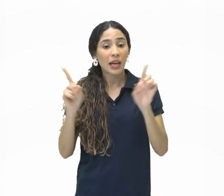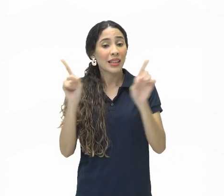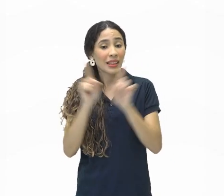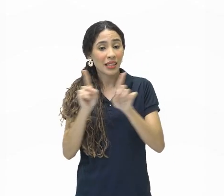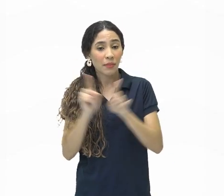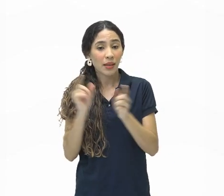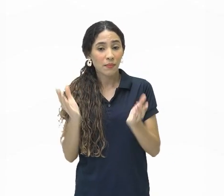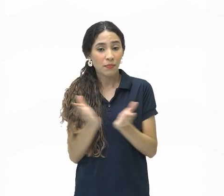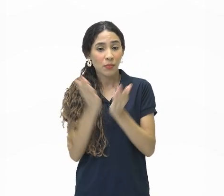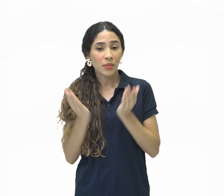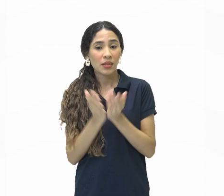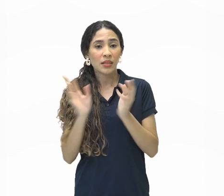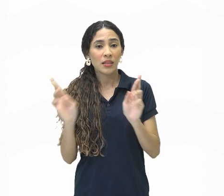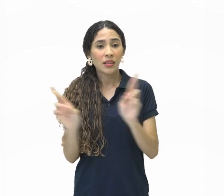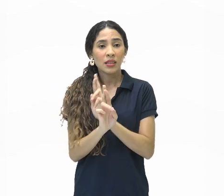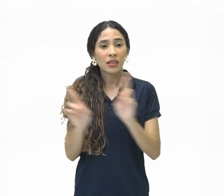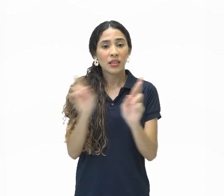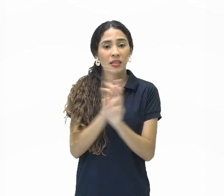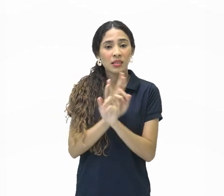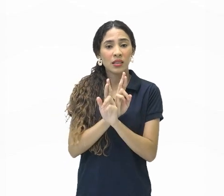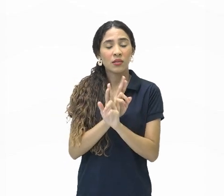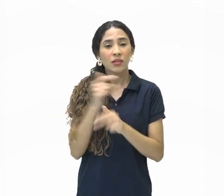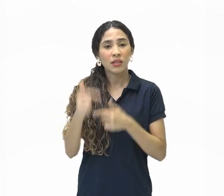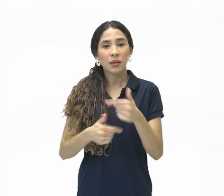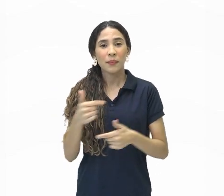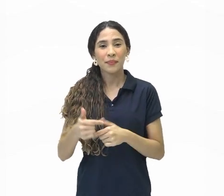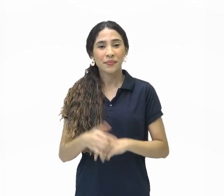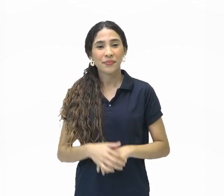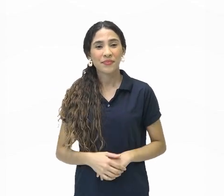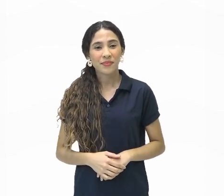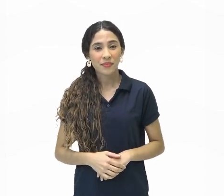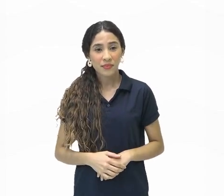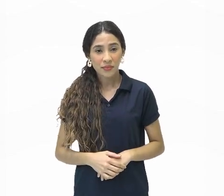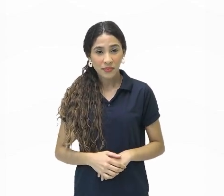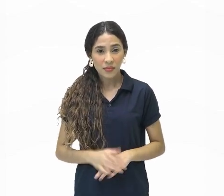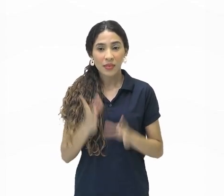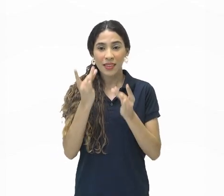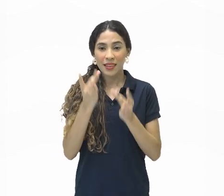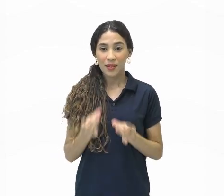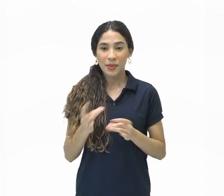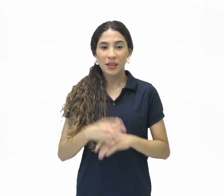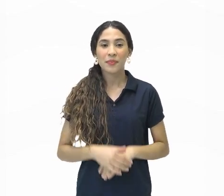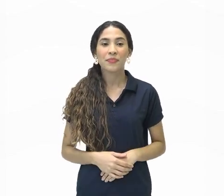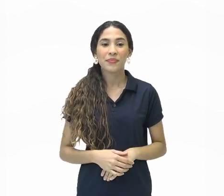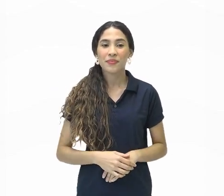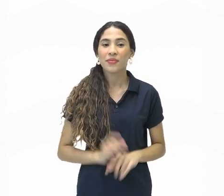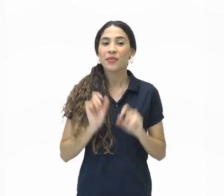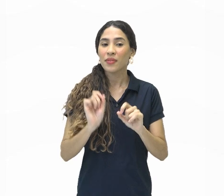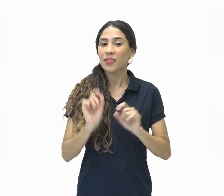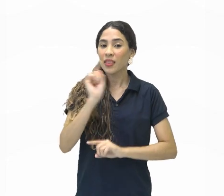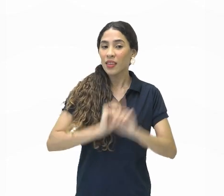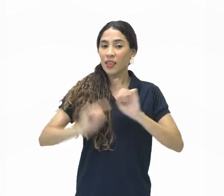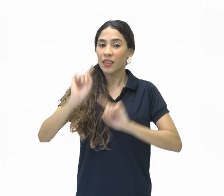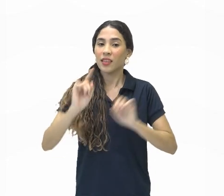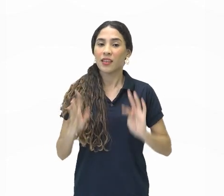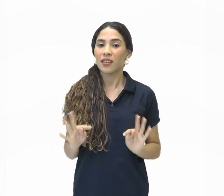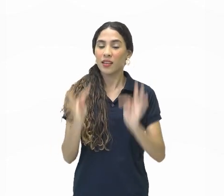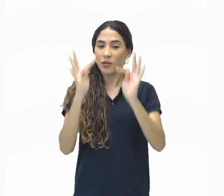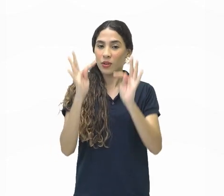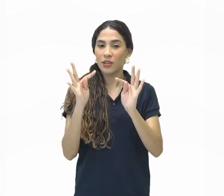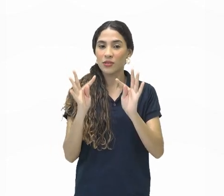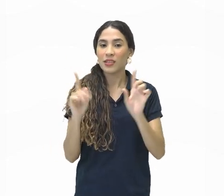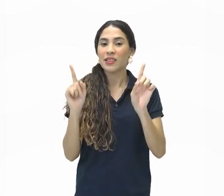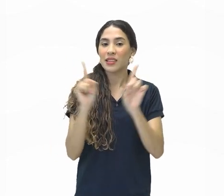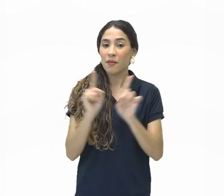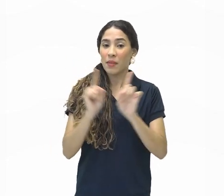a precarização das relações de trabalho. Detalhamento, vamos falar sobre os avanços